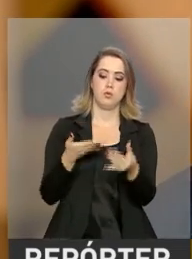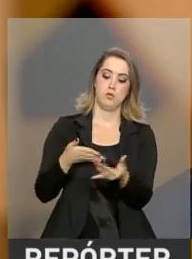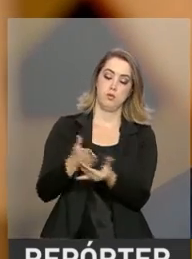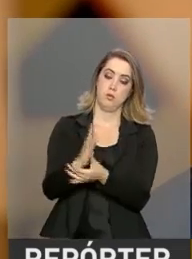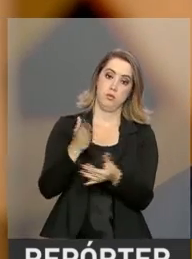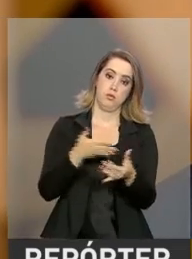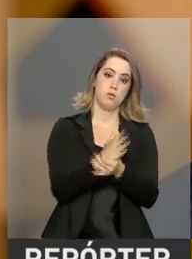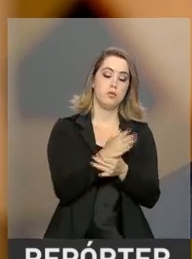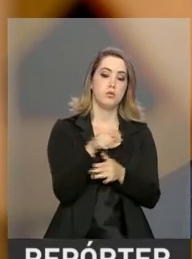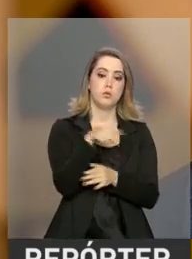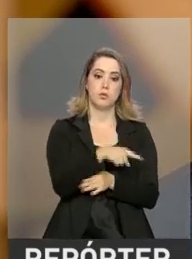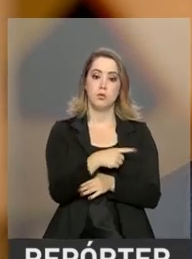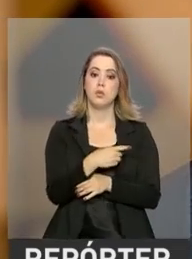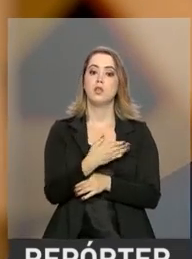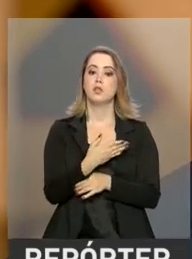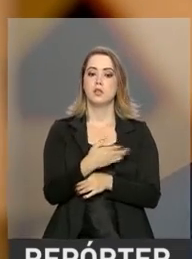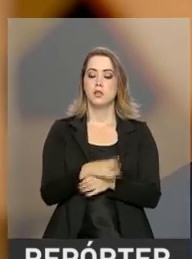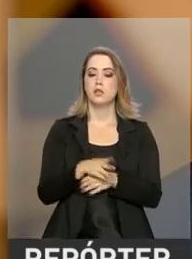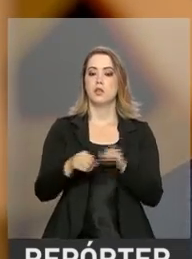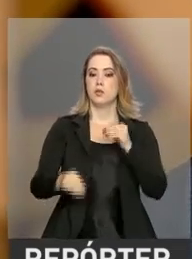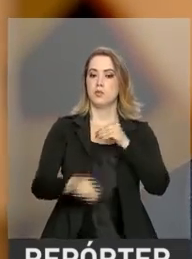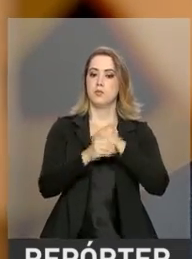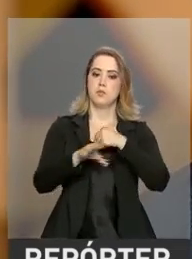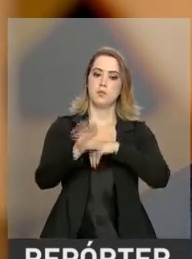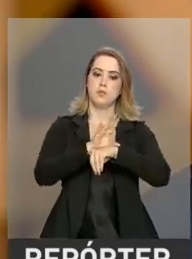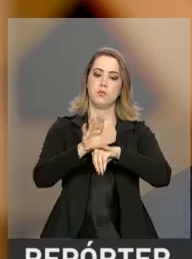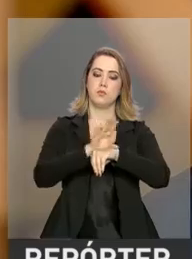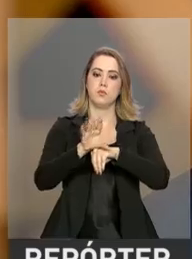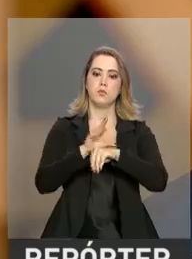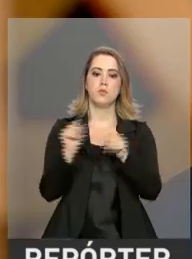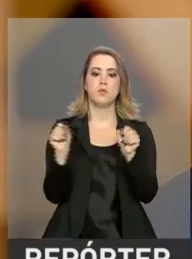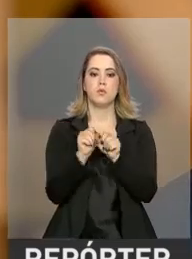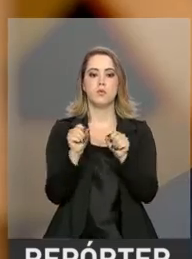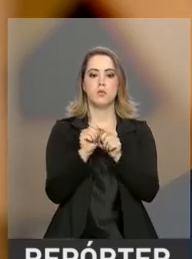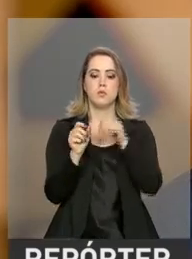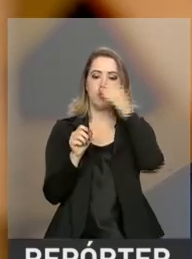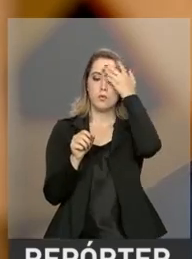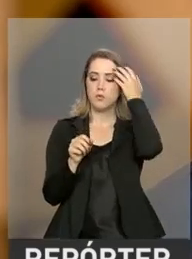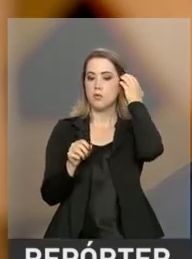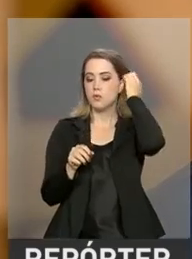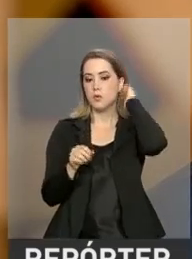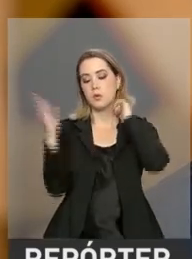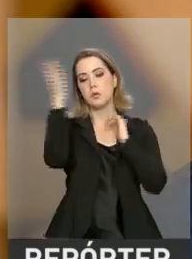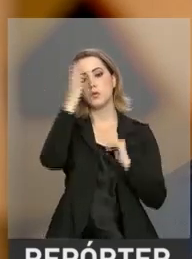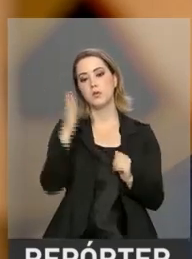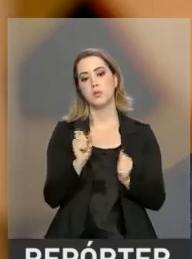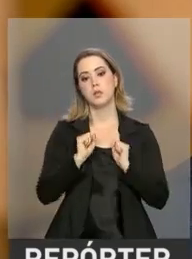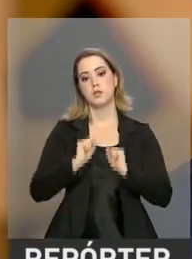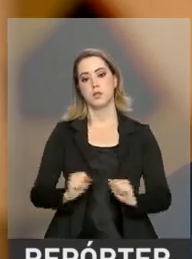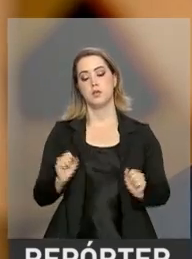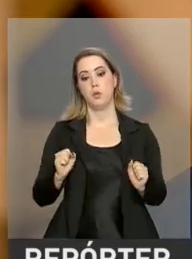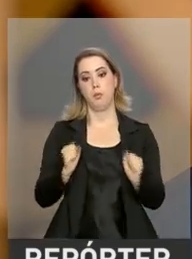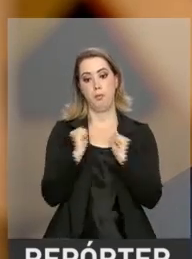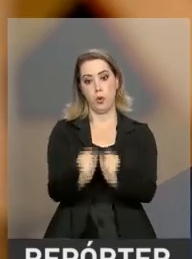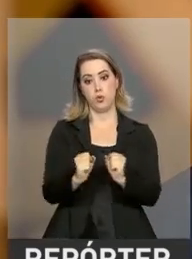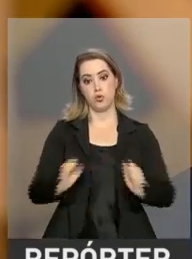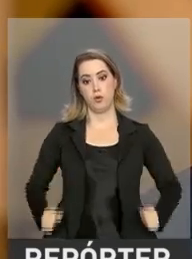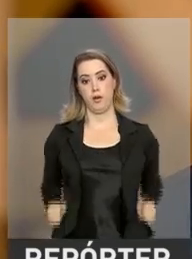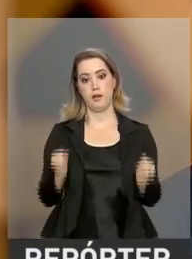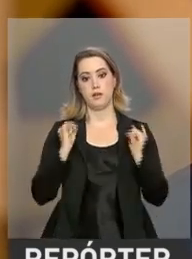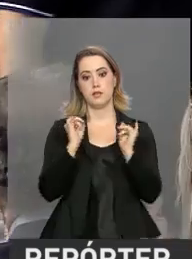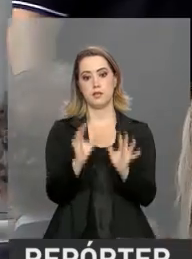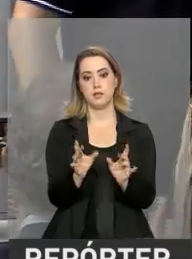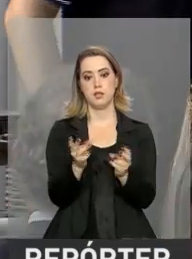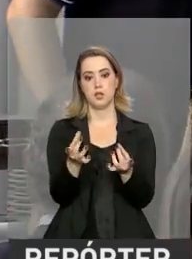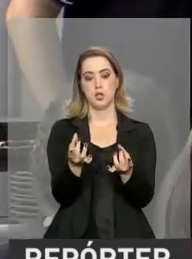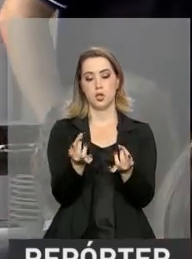aprovação da medida da PEC, da medida que vai fazer com que o Brasil passe a gastar apenas aquilo que